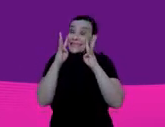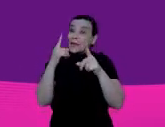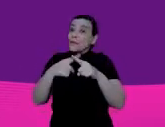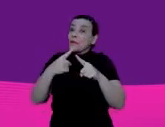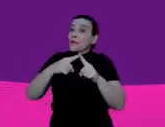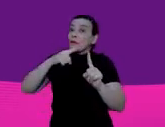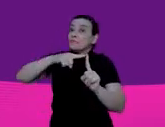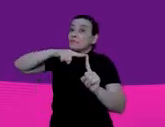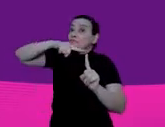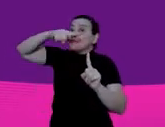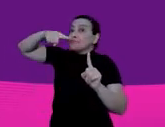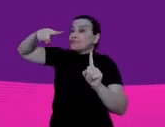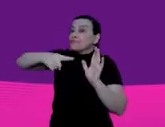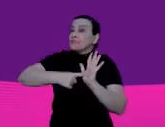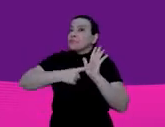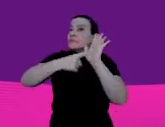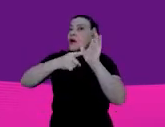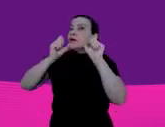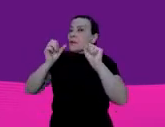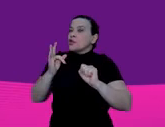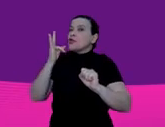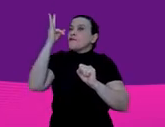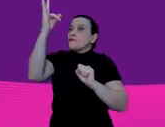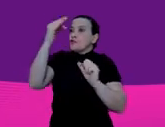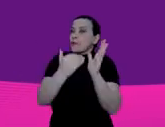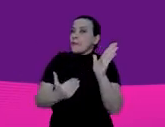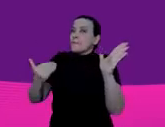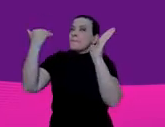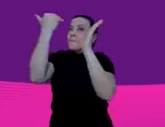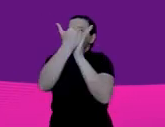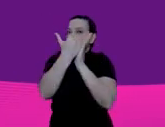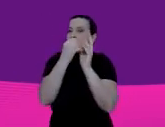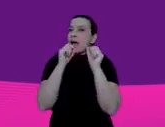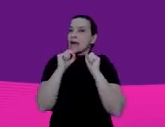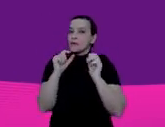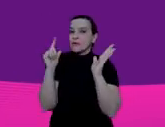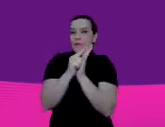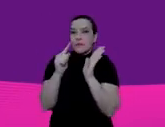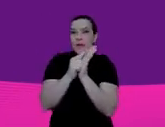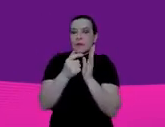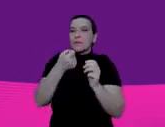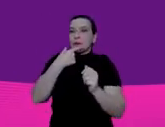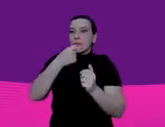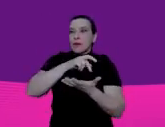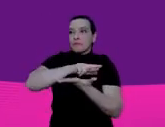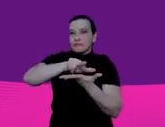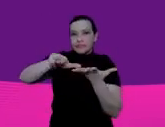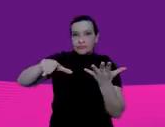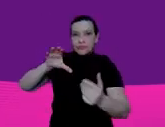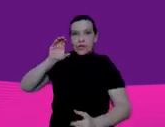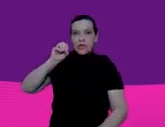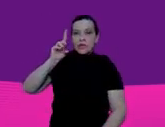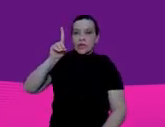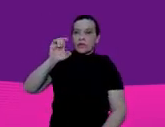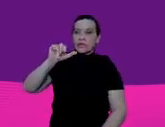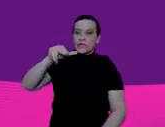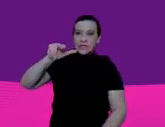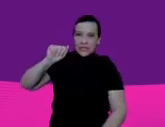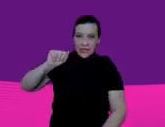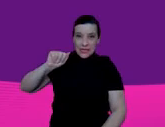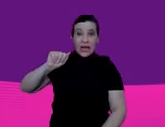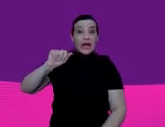aumento importante na prescrição, tanto de formulações de codeína quanto da oxicodona, entre 2009 e 2015, um aumento